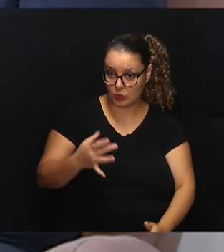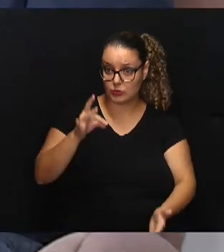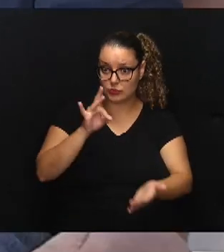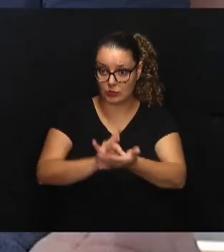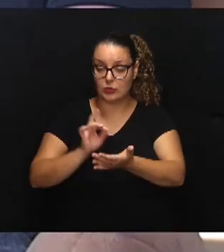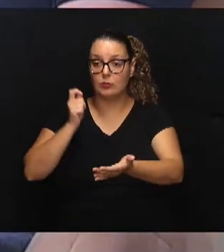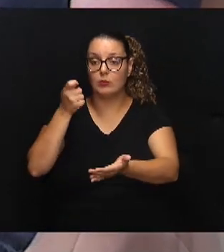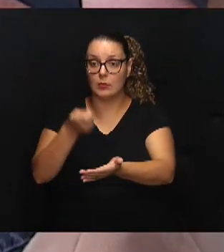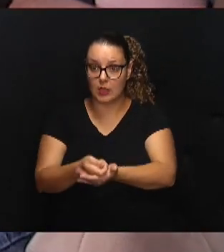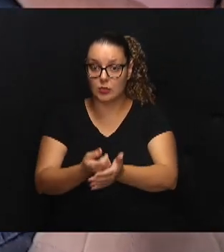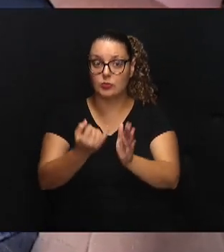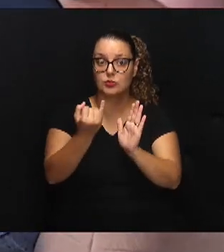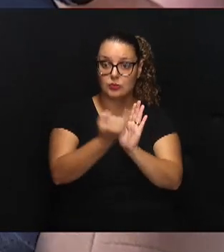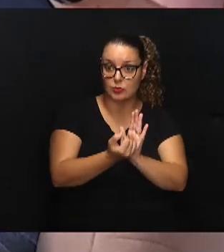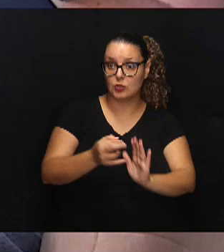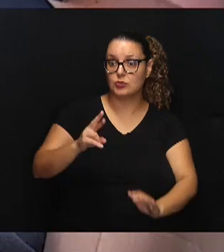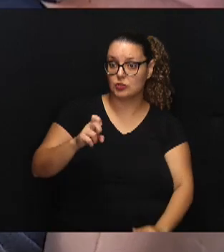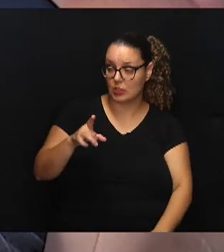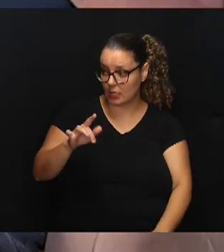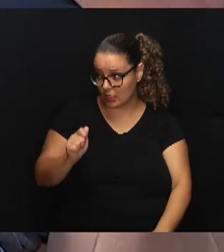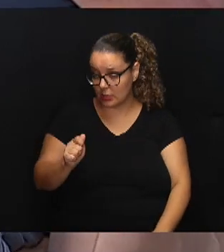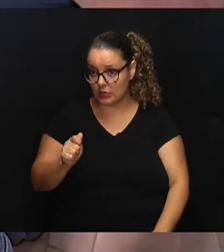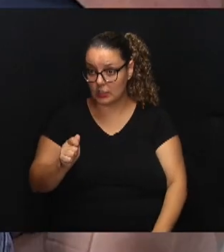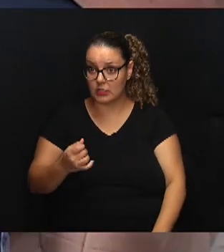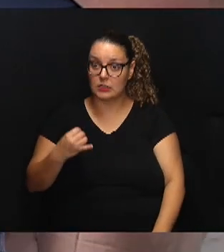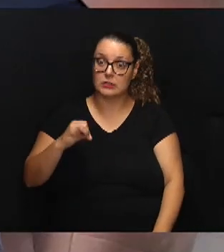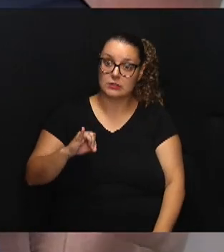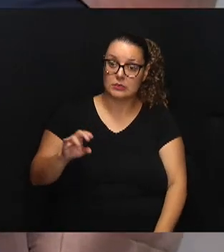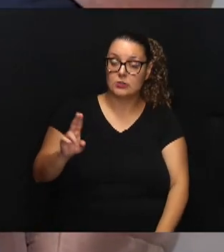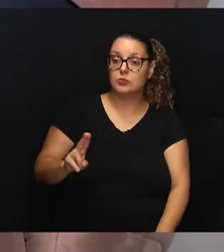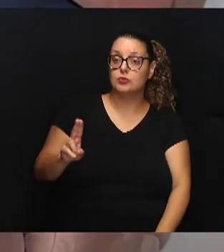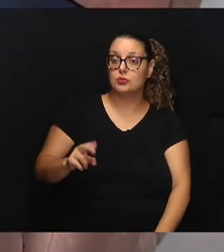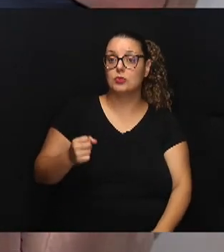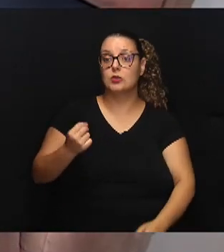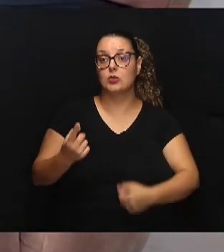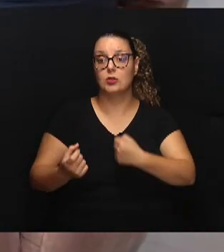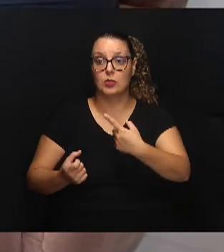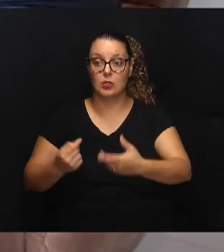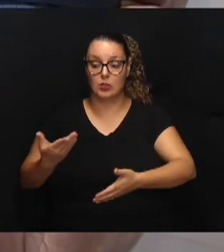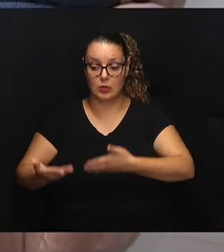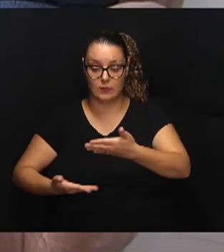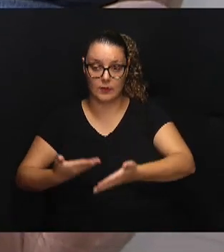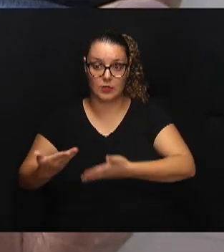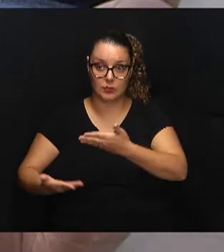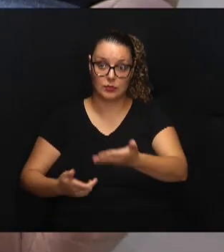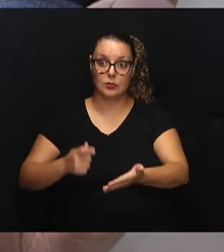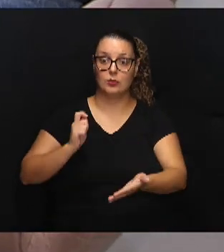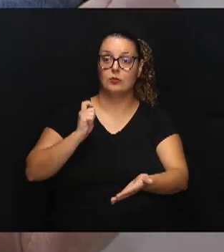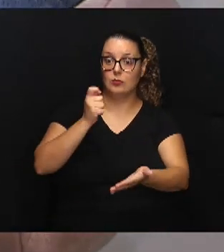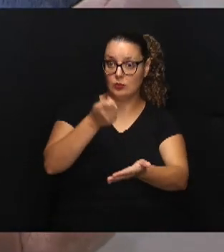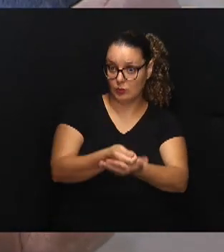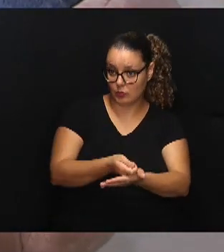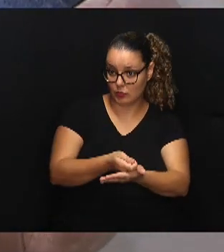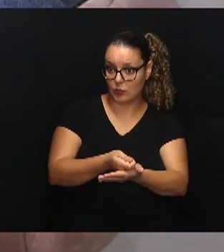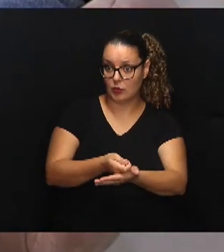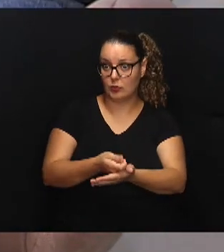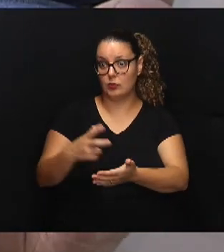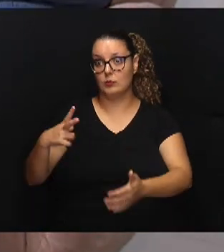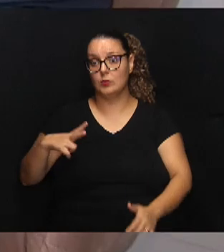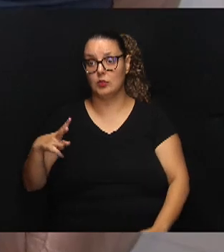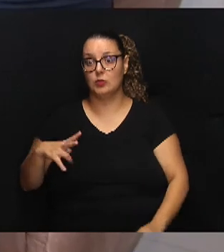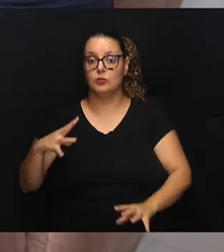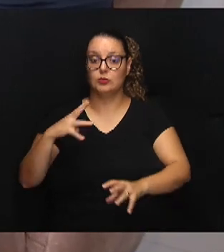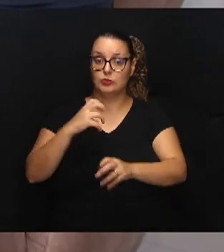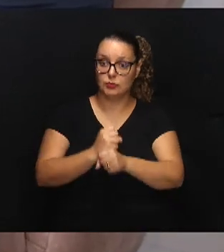de imposto de renda e, eventualmente, se você utilizou alguns serviços pagando no privado aquilo